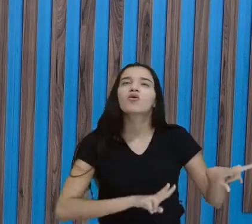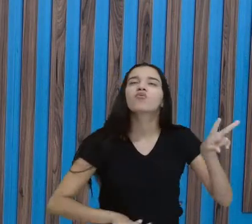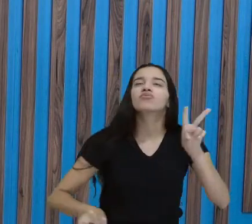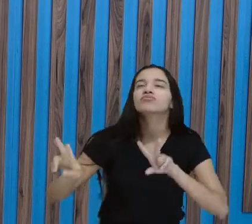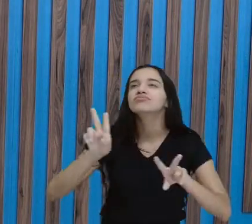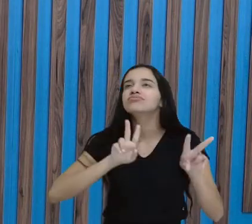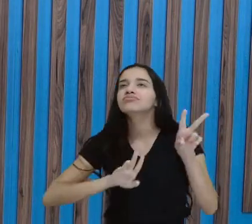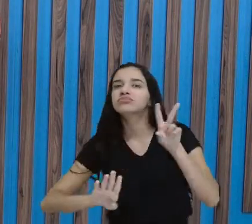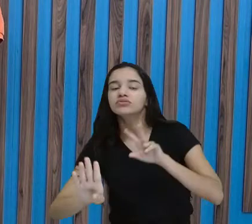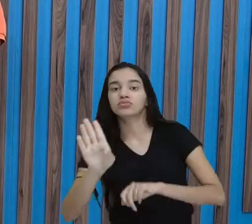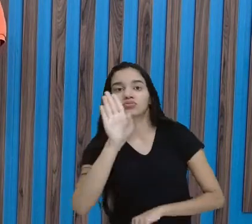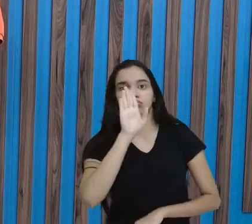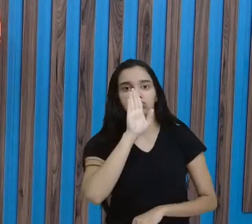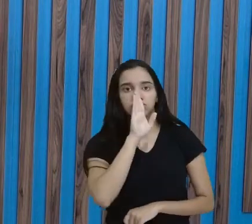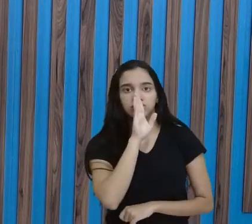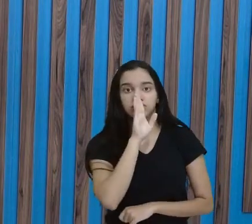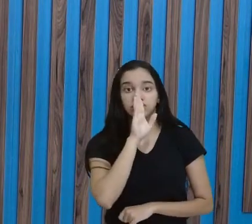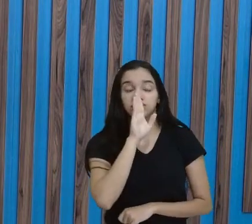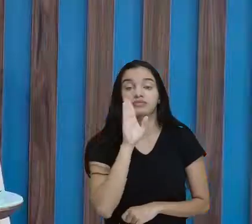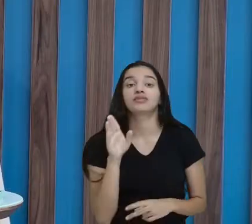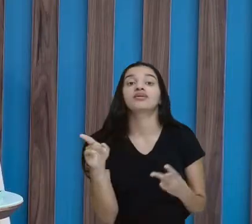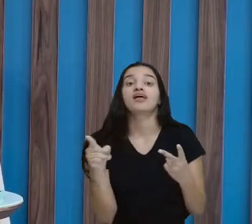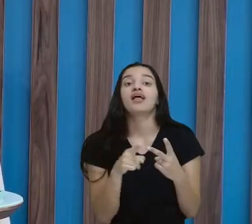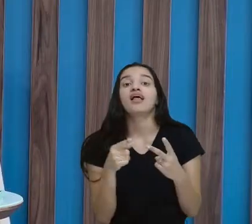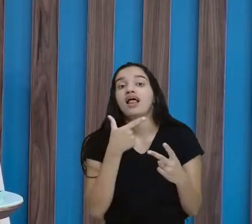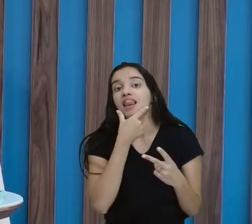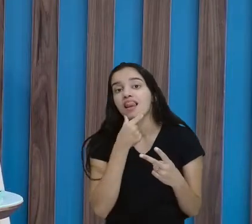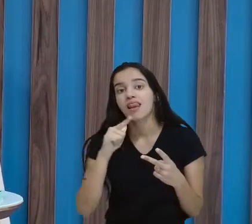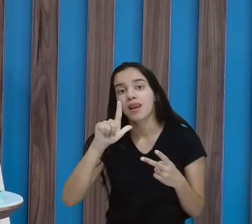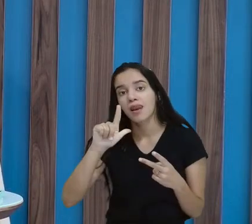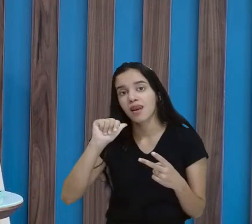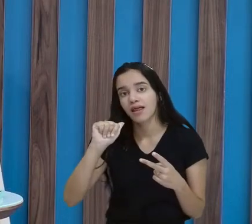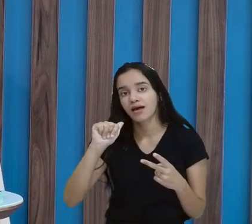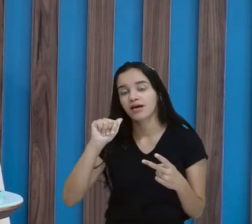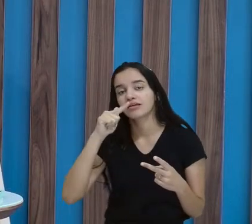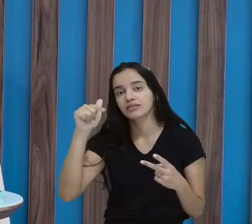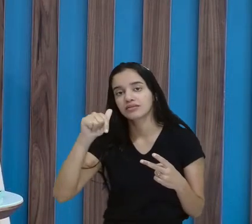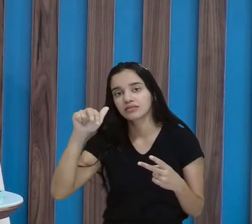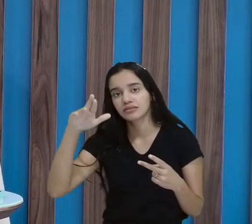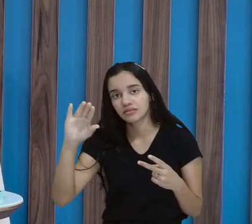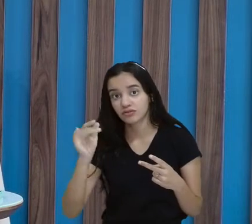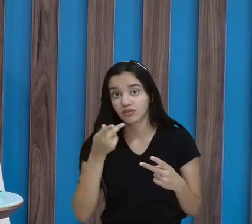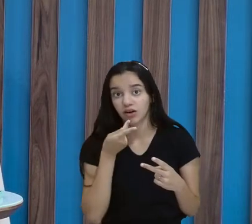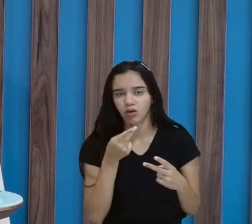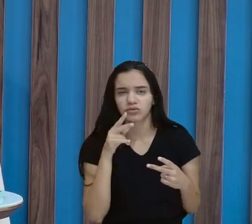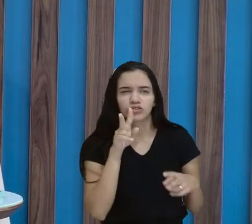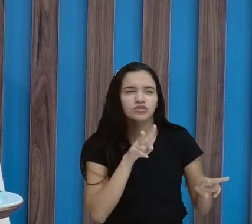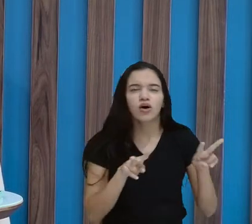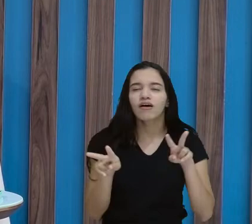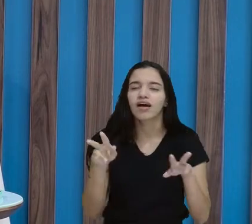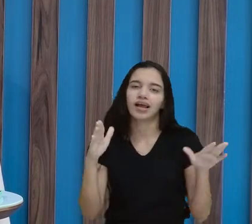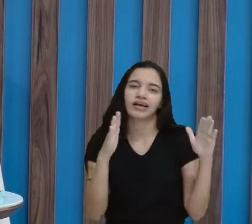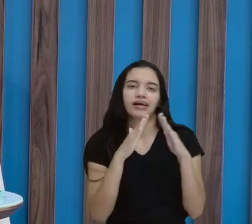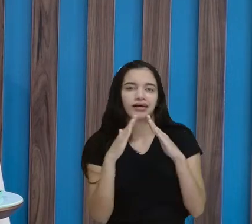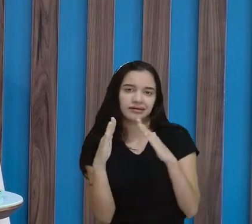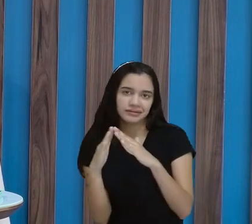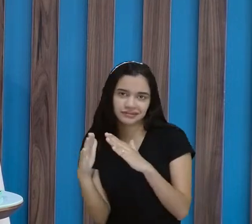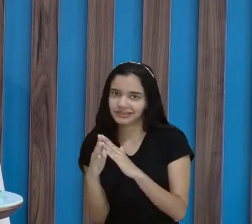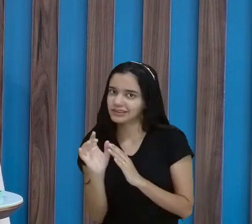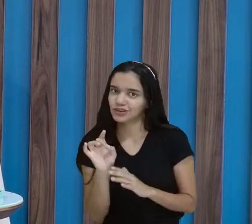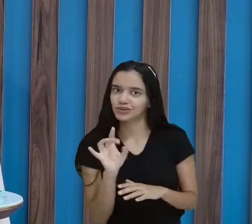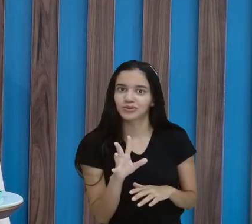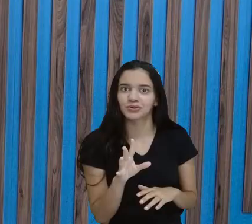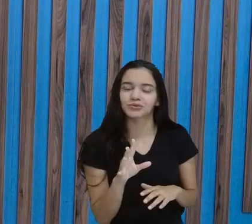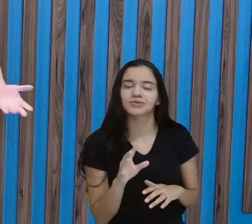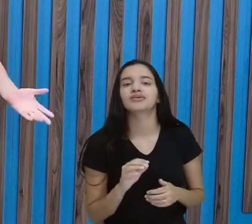poético, né? E Lázaro está dizendo que só vê casas. Isso. E ele está vendo casas. Eu digo,